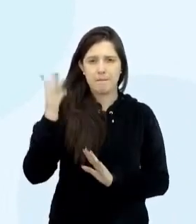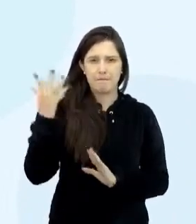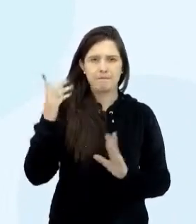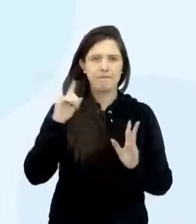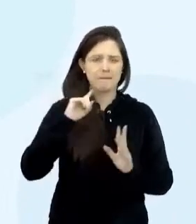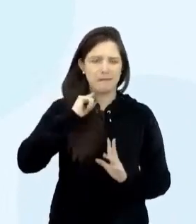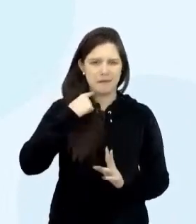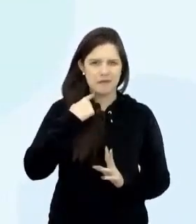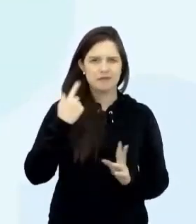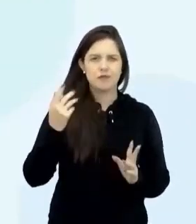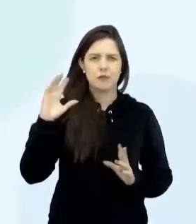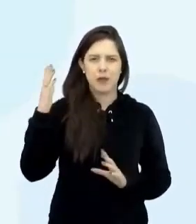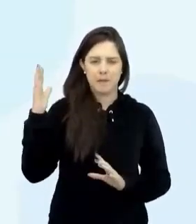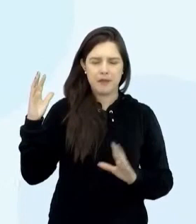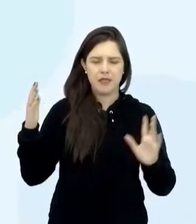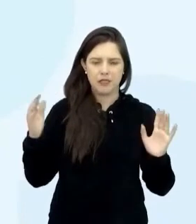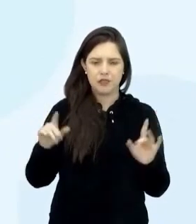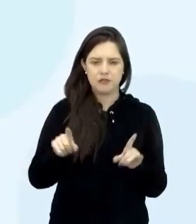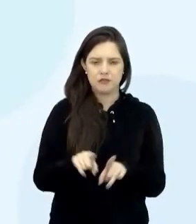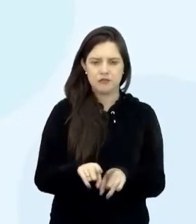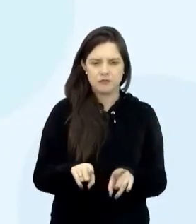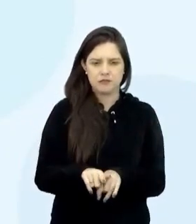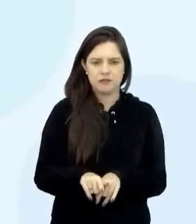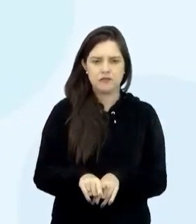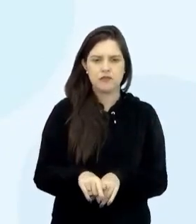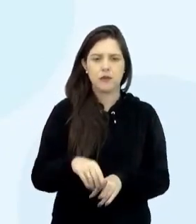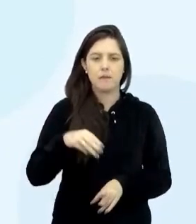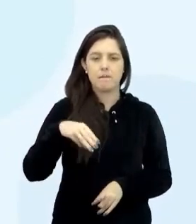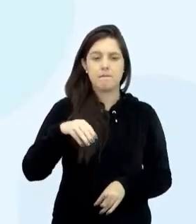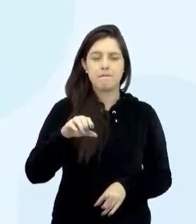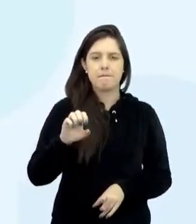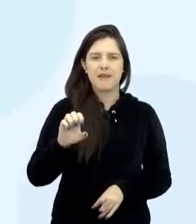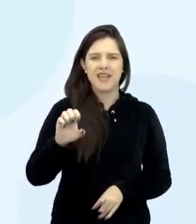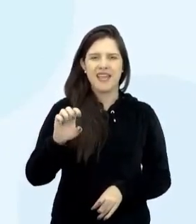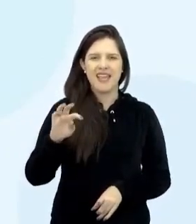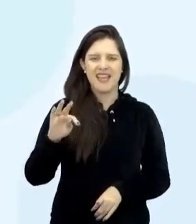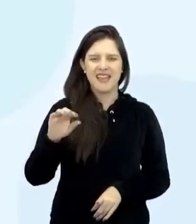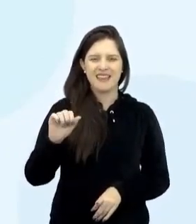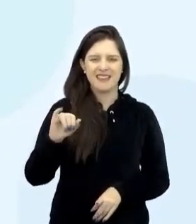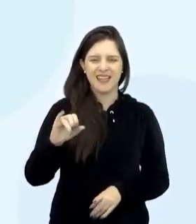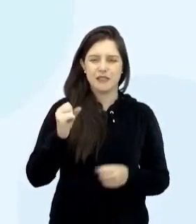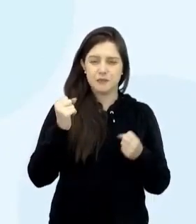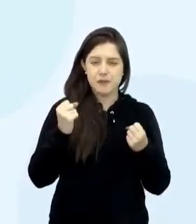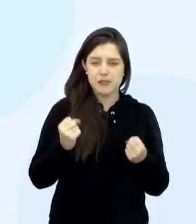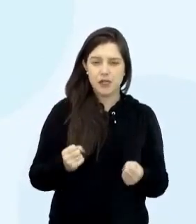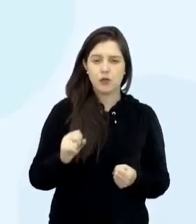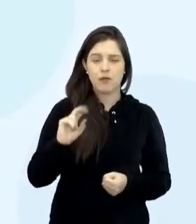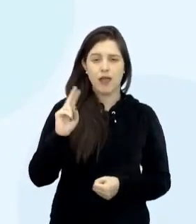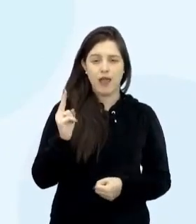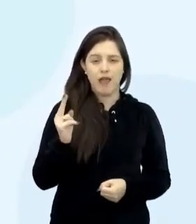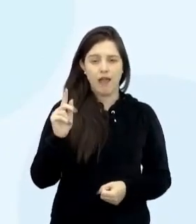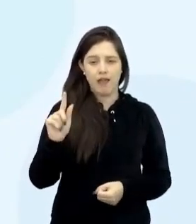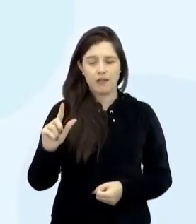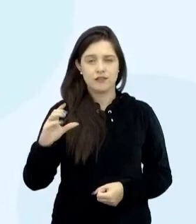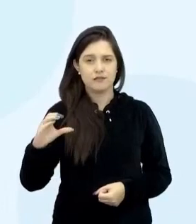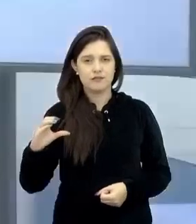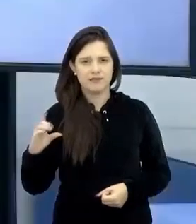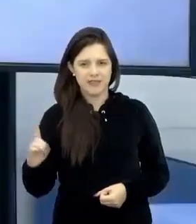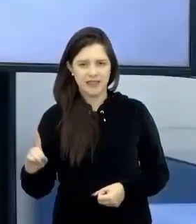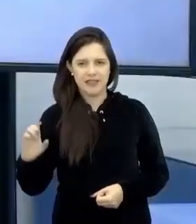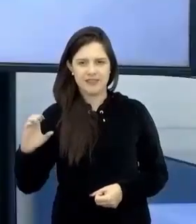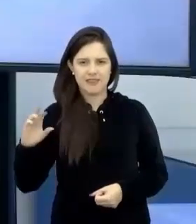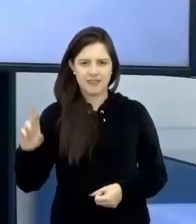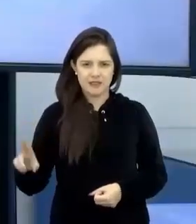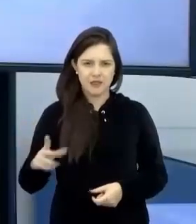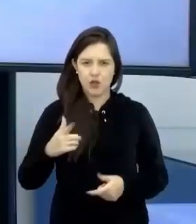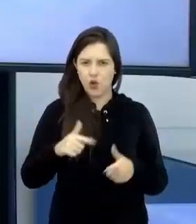degradação do meio ambiente. Tá lá, metais pesados, como, por exemplo, mercúrio, que é advindo da mineração, né, de